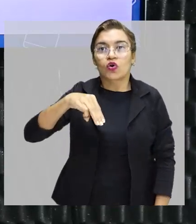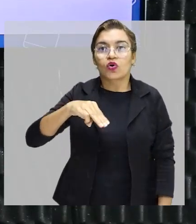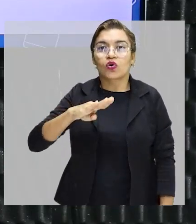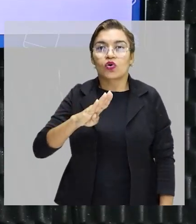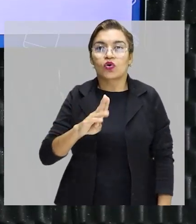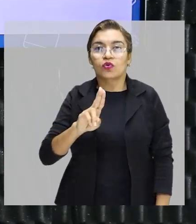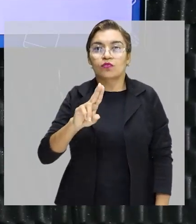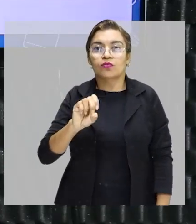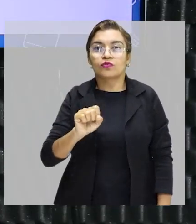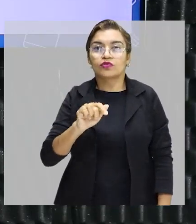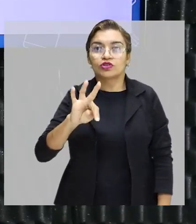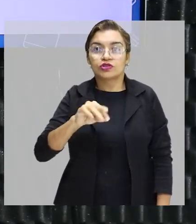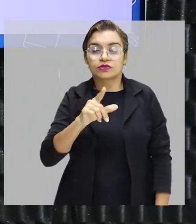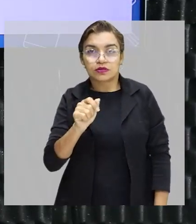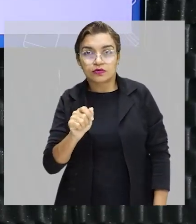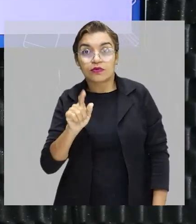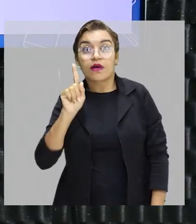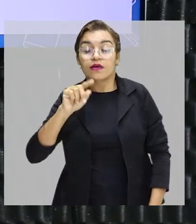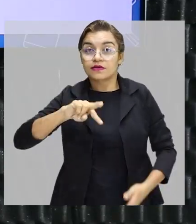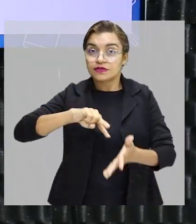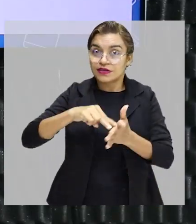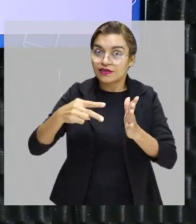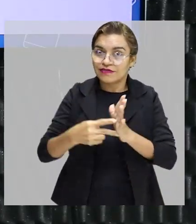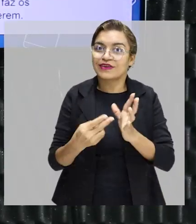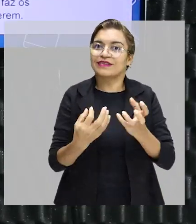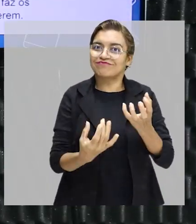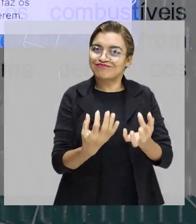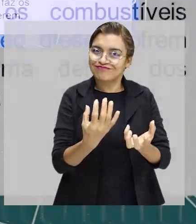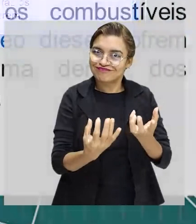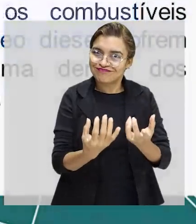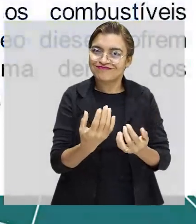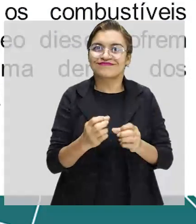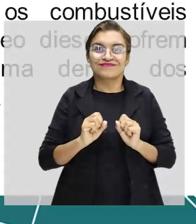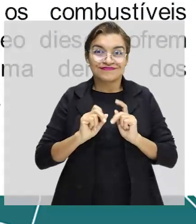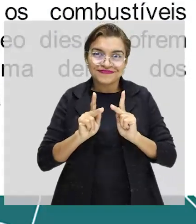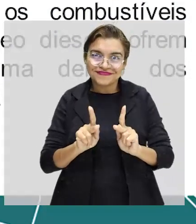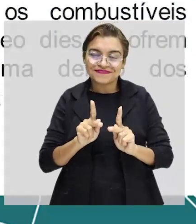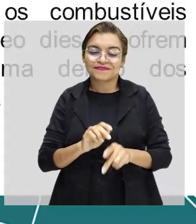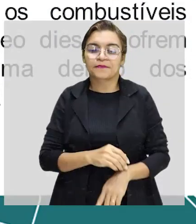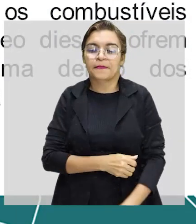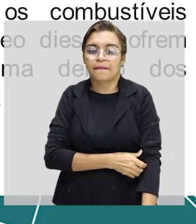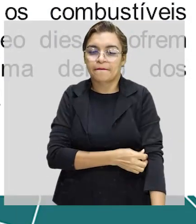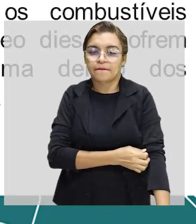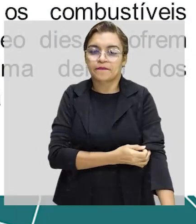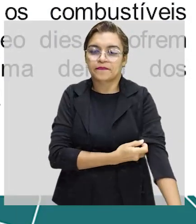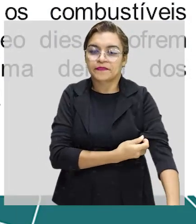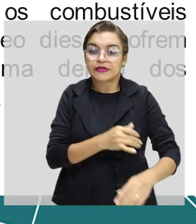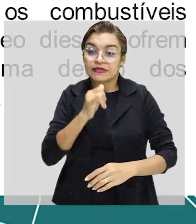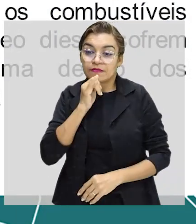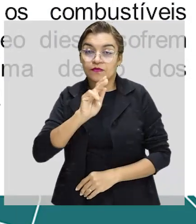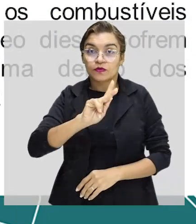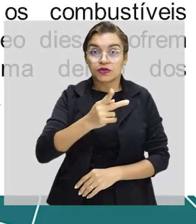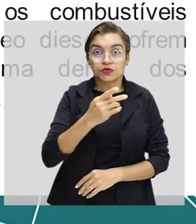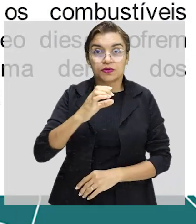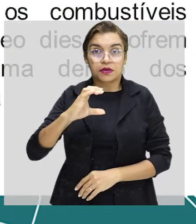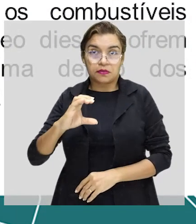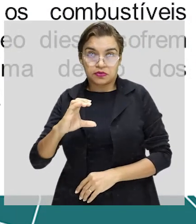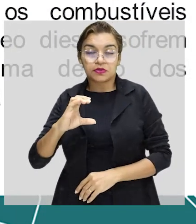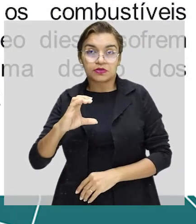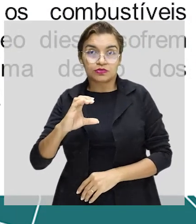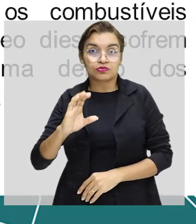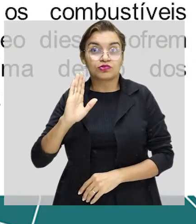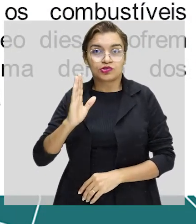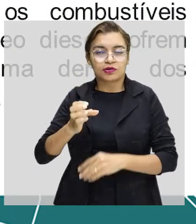combustão, entenda como queima, certo? Quanto aos hidrocarbonetos, que